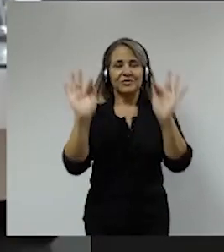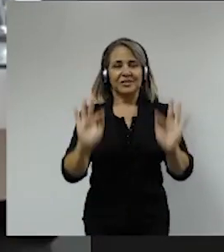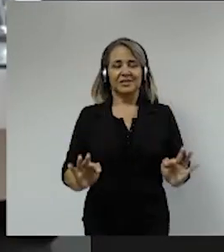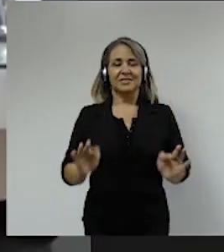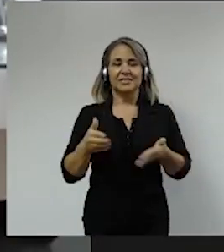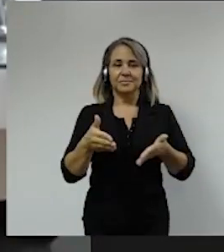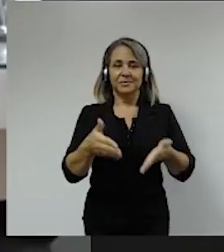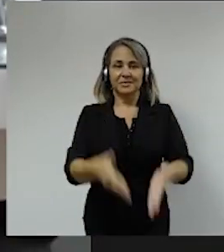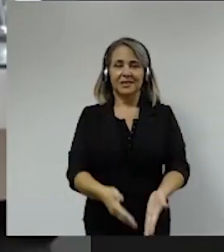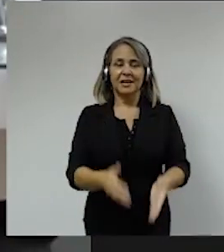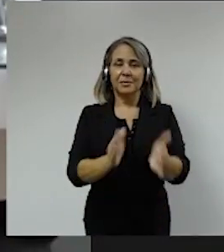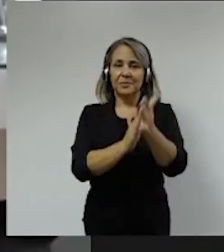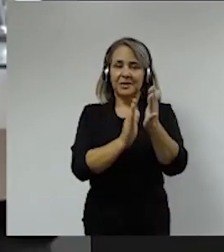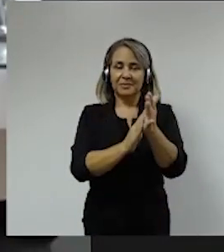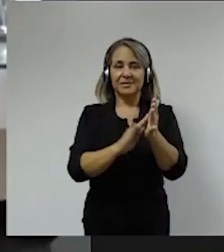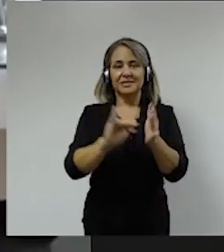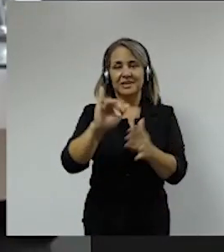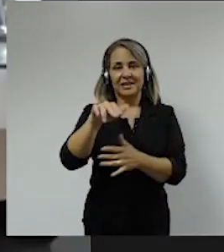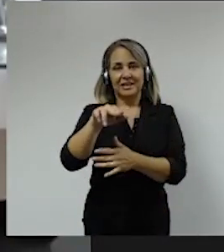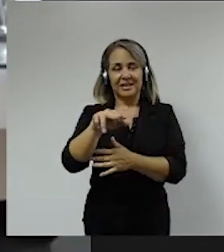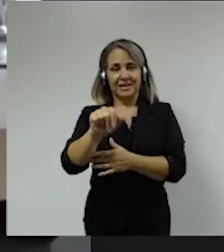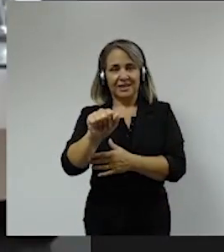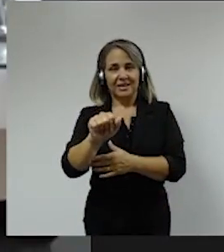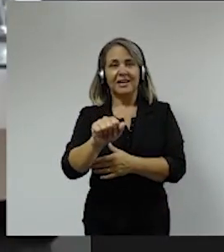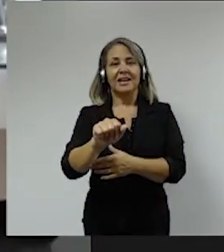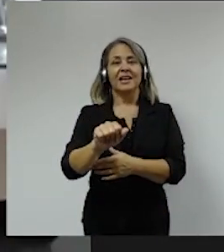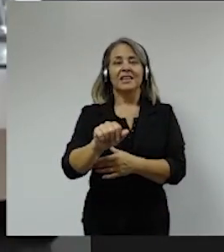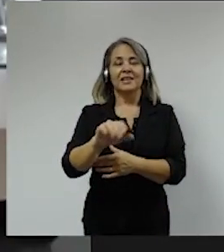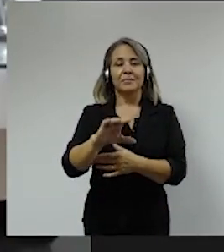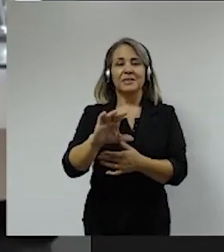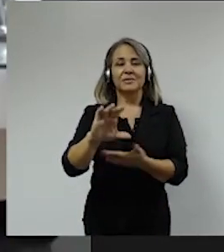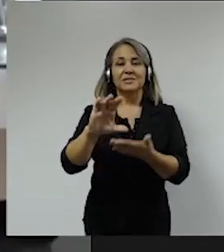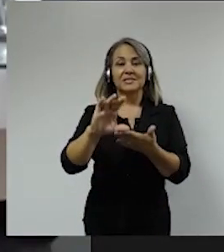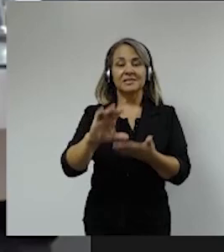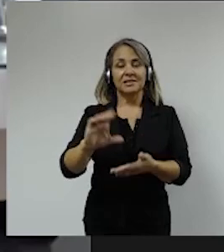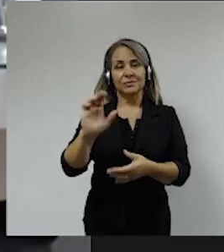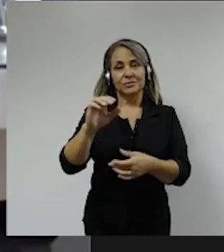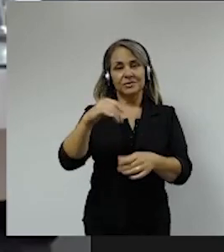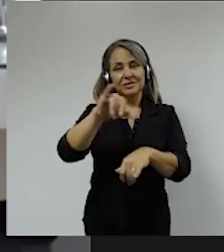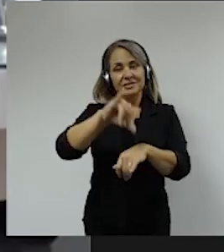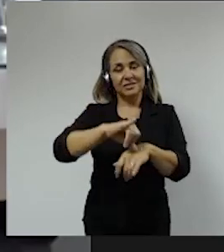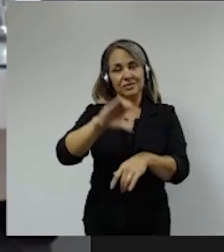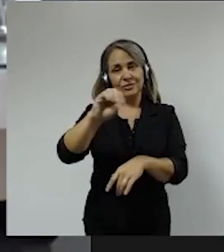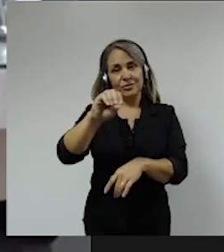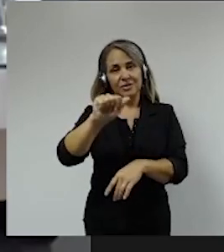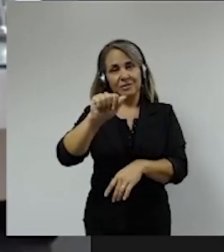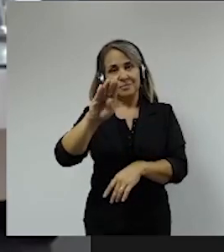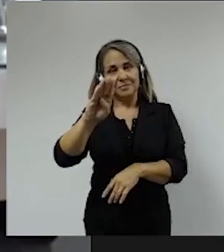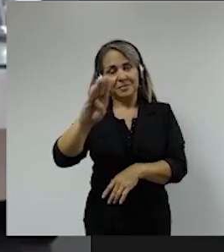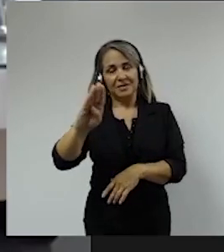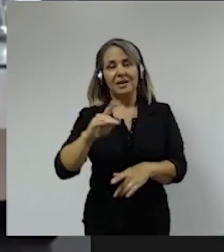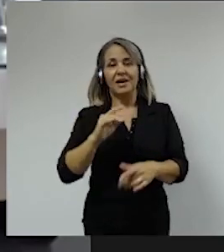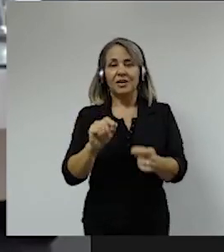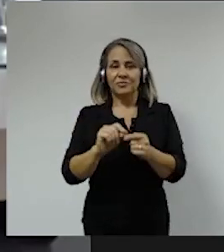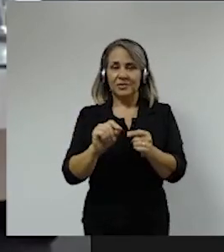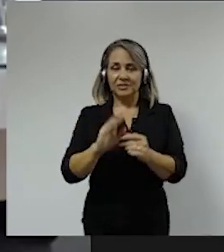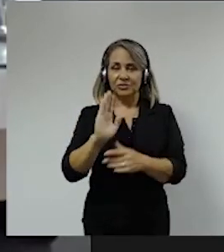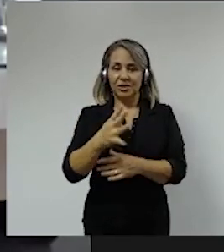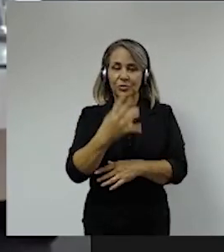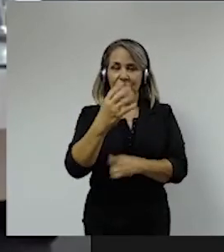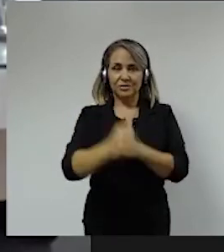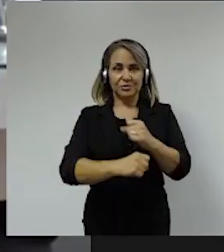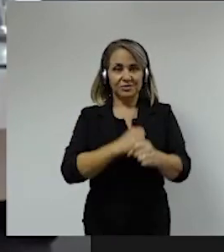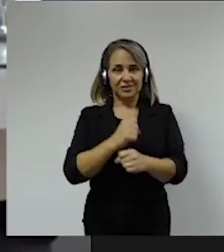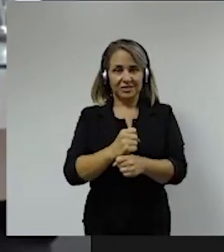participar. Parabenizo a INA, parabenizo o CFOAB. Eu estava pensando hoje de manhã, eu faço 4 anos de OAB esse